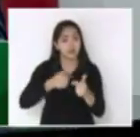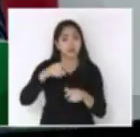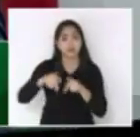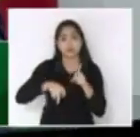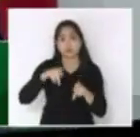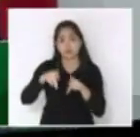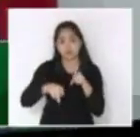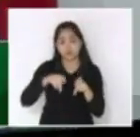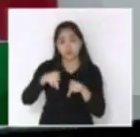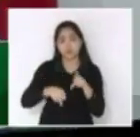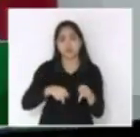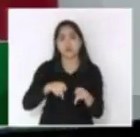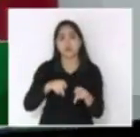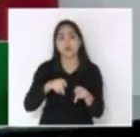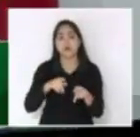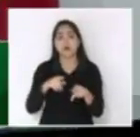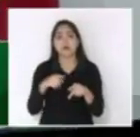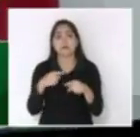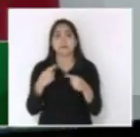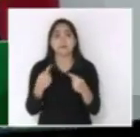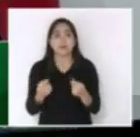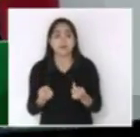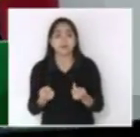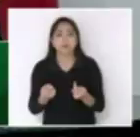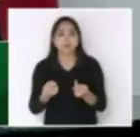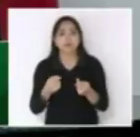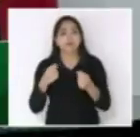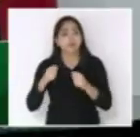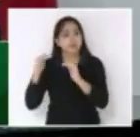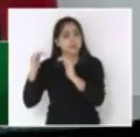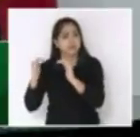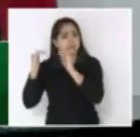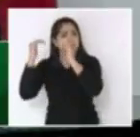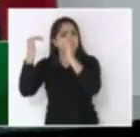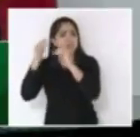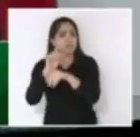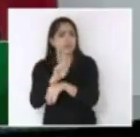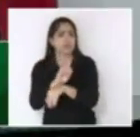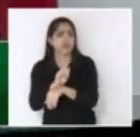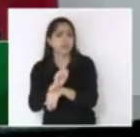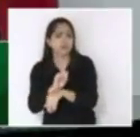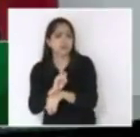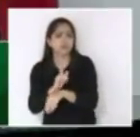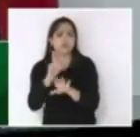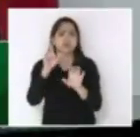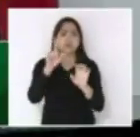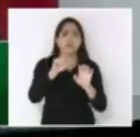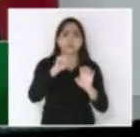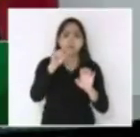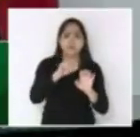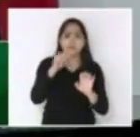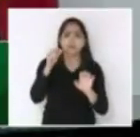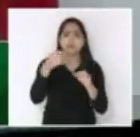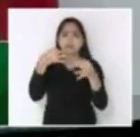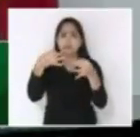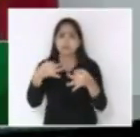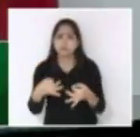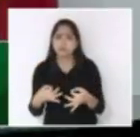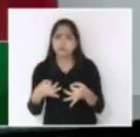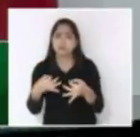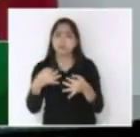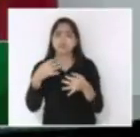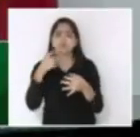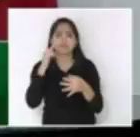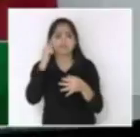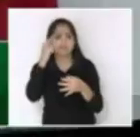catarinense, mas nós temos que enaltecer a gestão empreendedora, correta, visionária